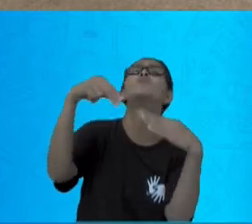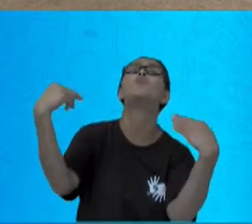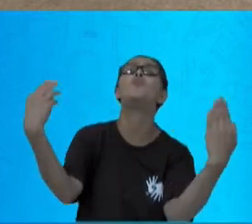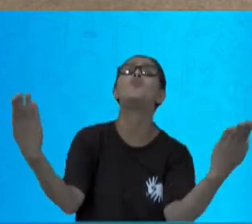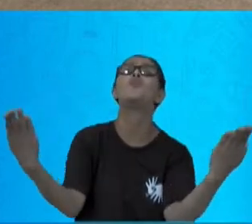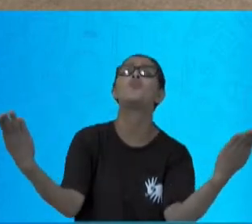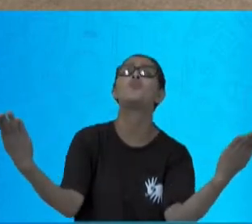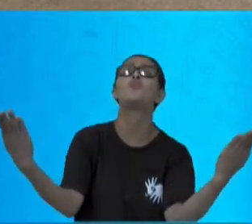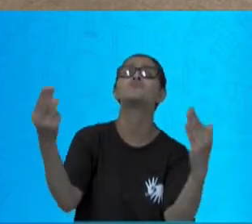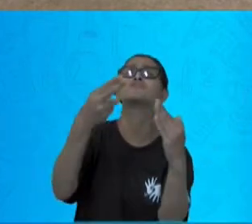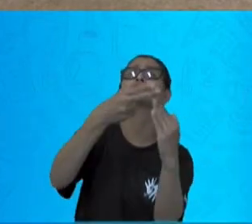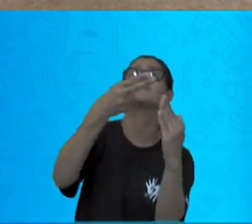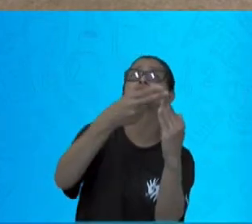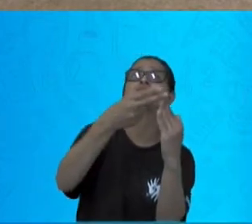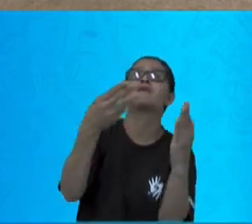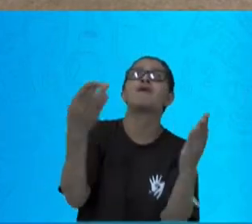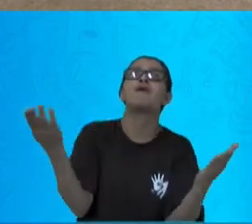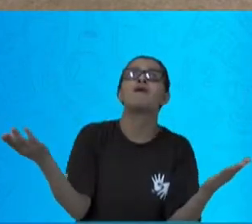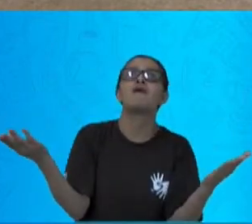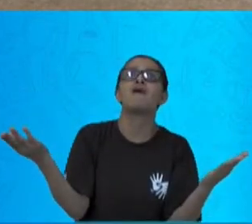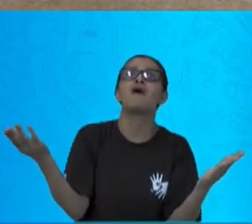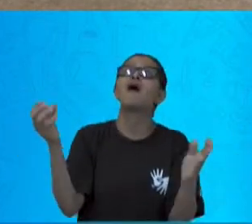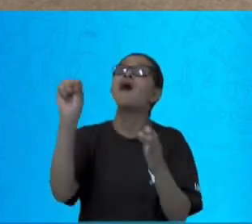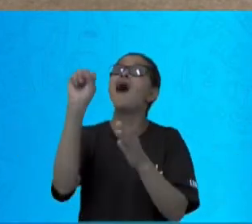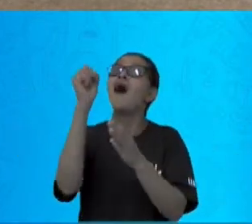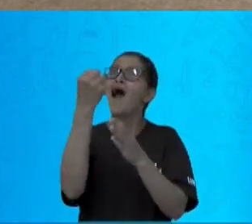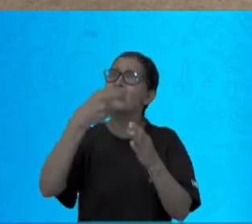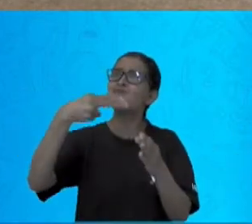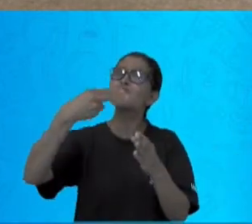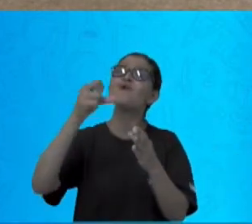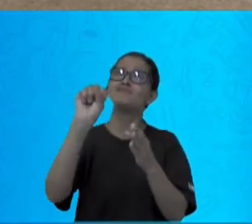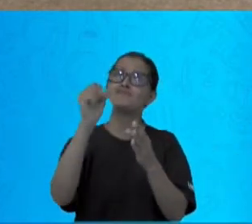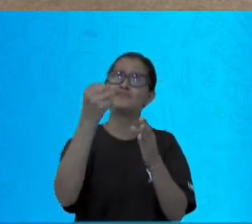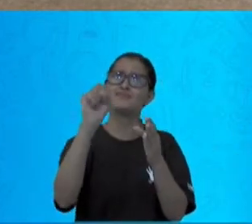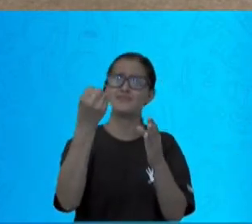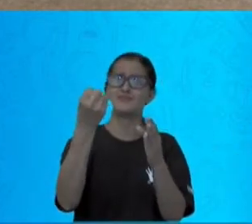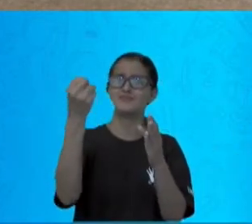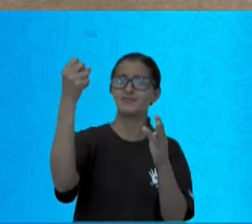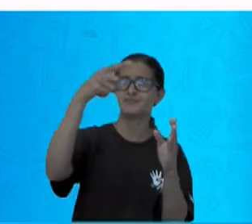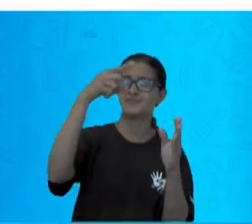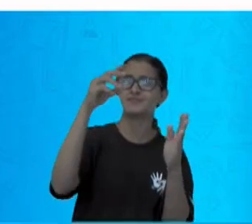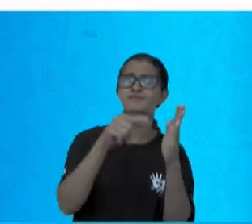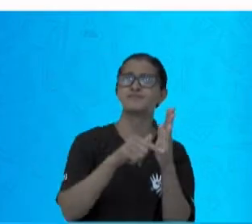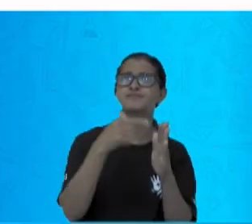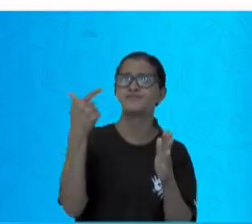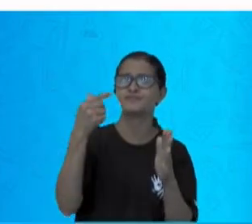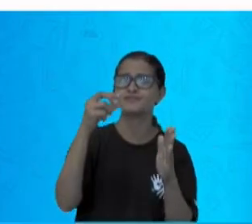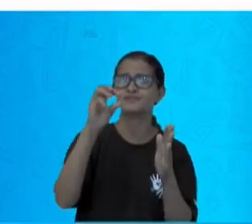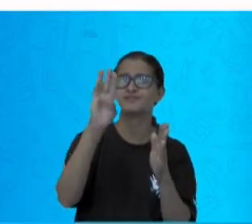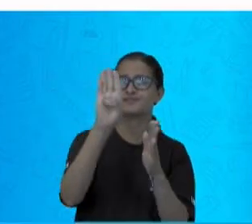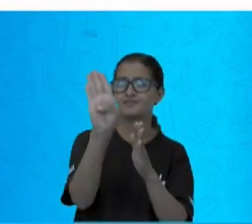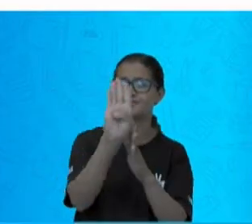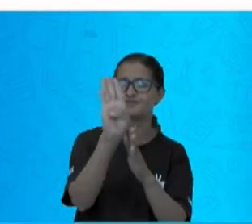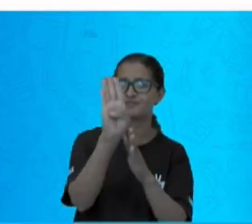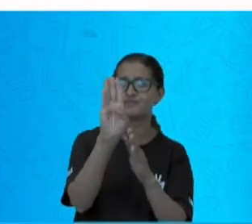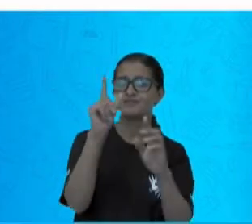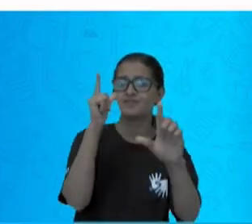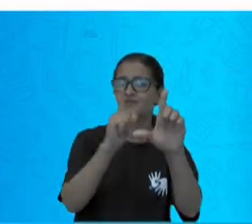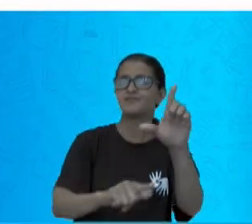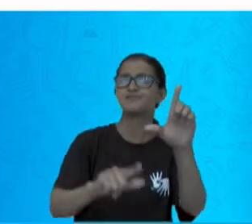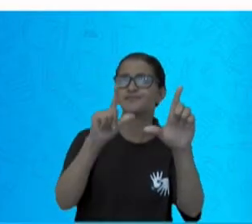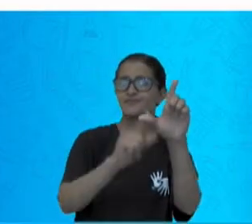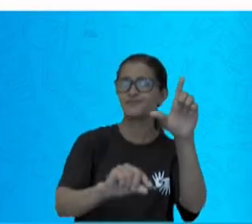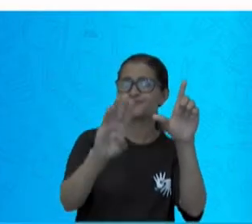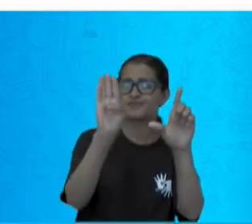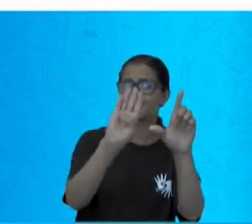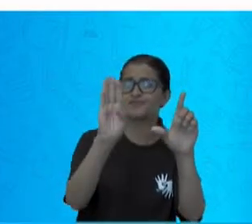você respondeu, no caso 8, você acertou. Qual é o expoente? O expoente é a quantidade